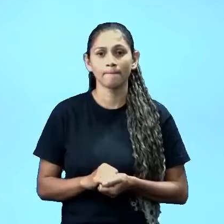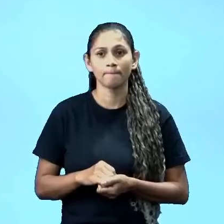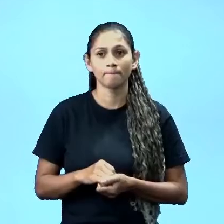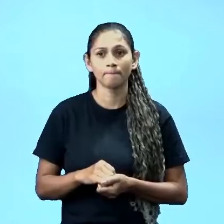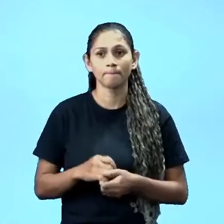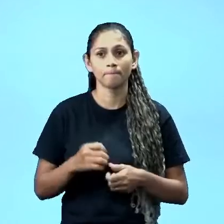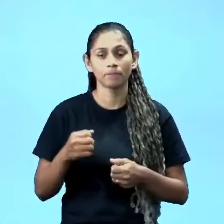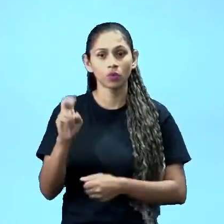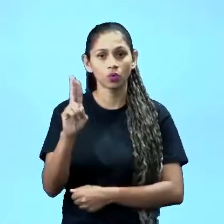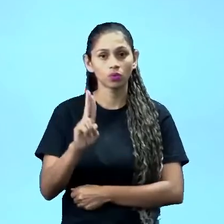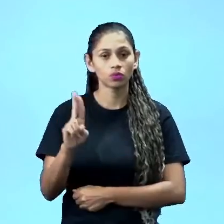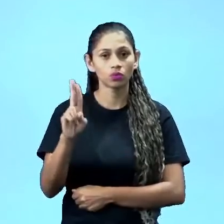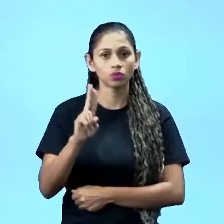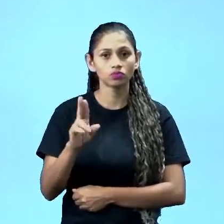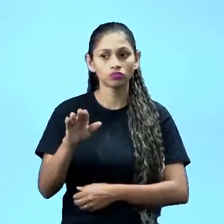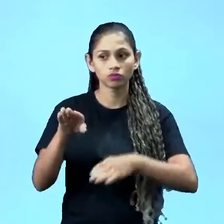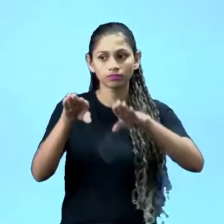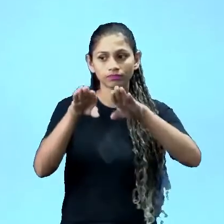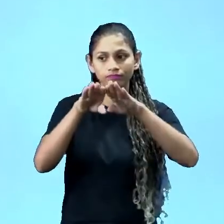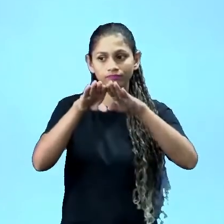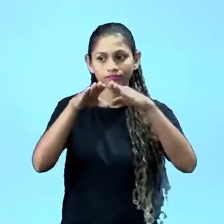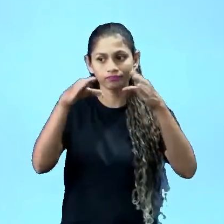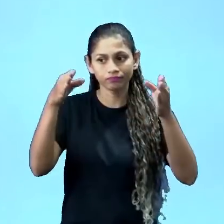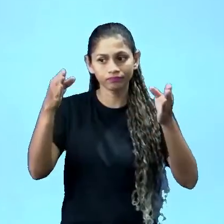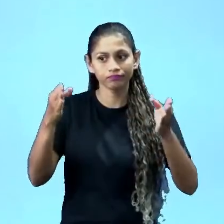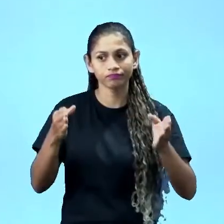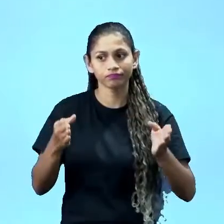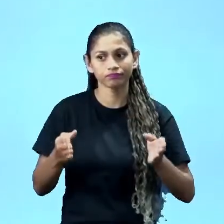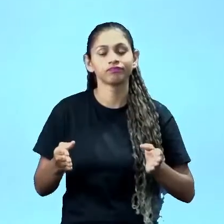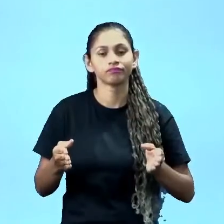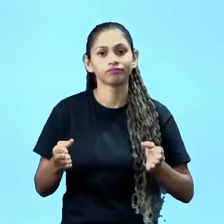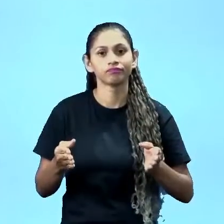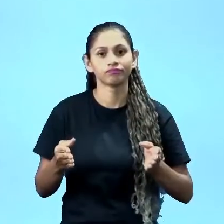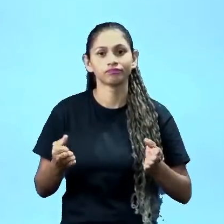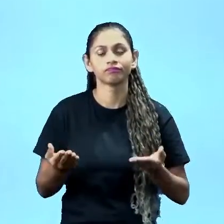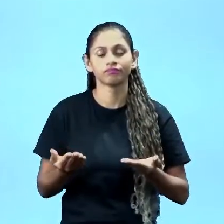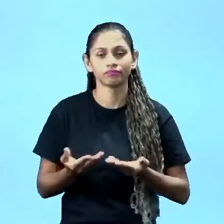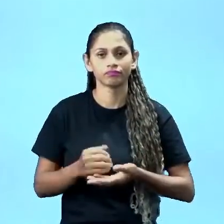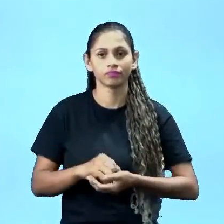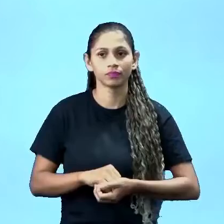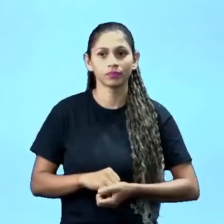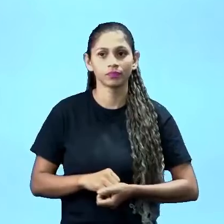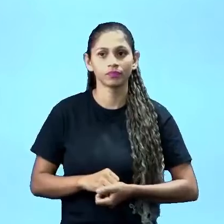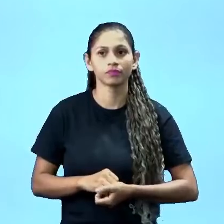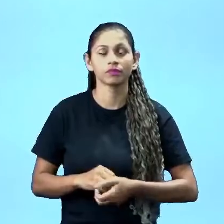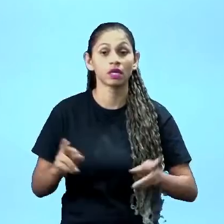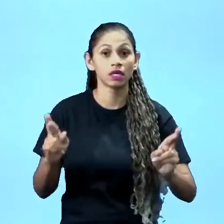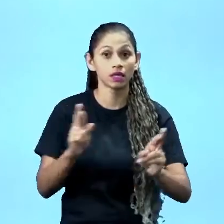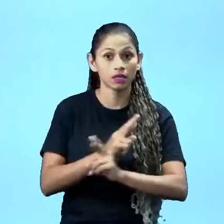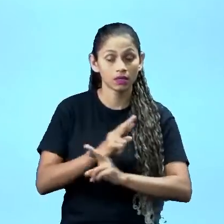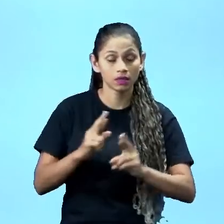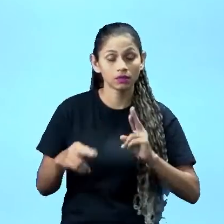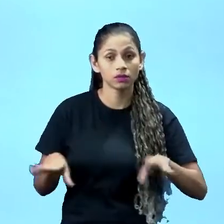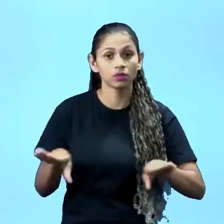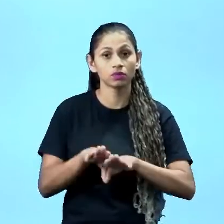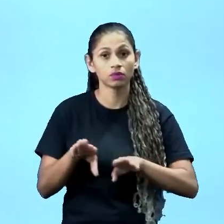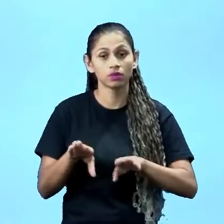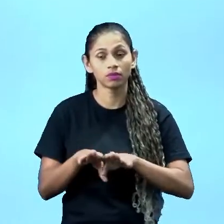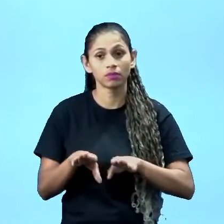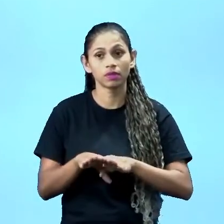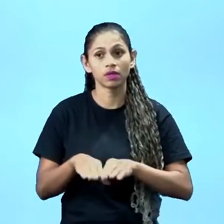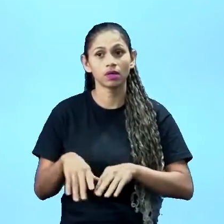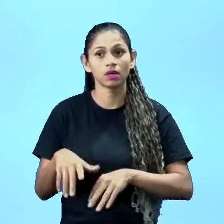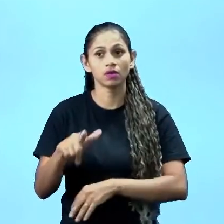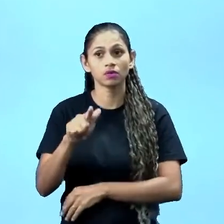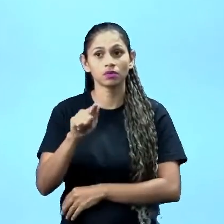parenteral, a gente usa essa cabine de segurança biológica. A mesma coisa é feita em relação à manipulação dos quimioterápicos. Né?